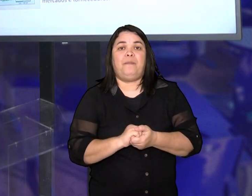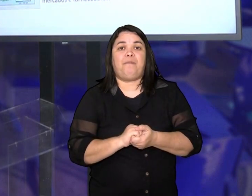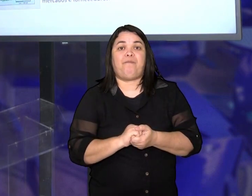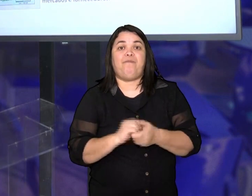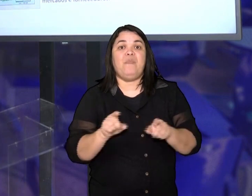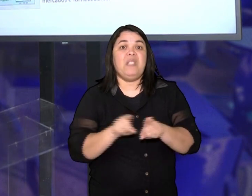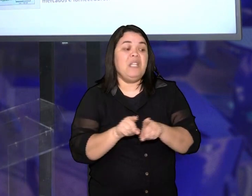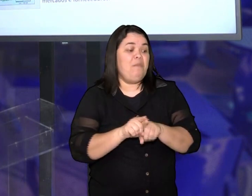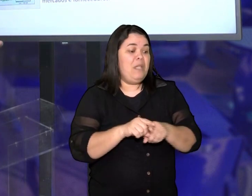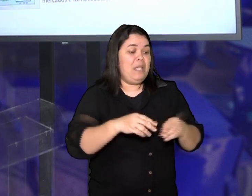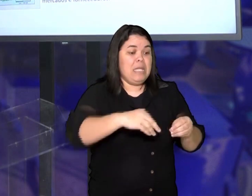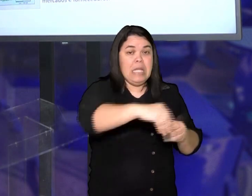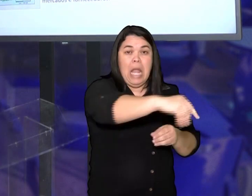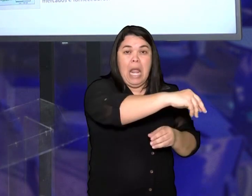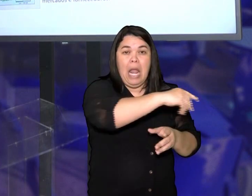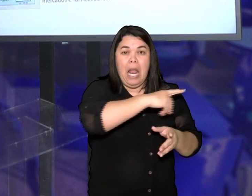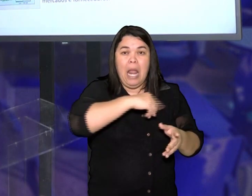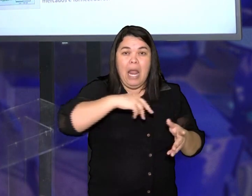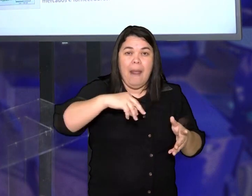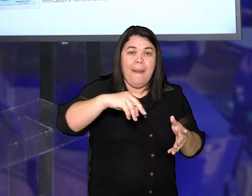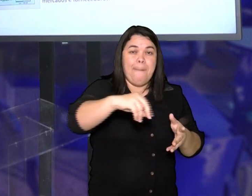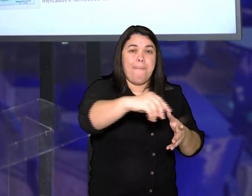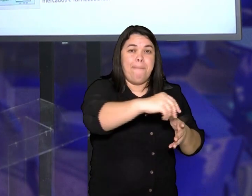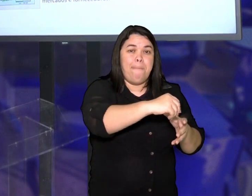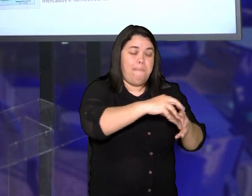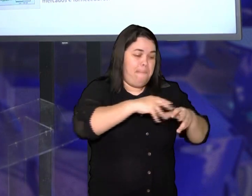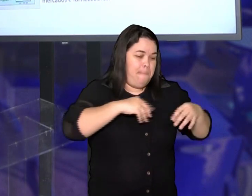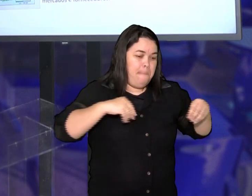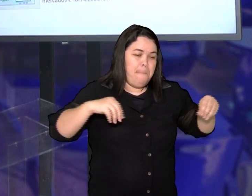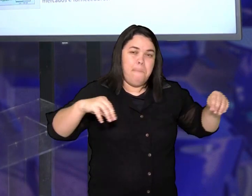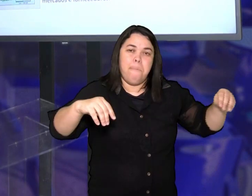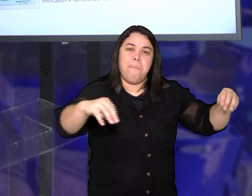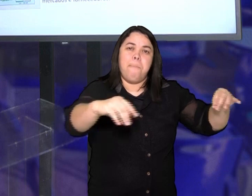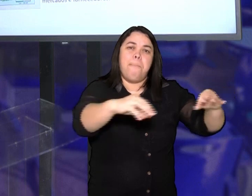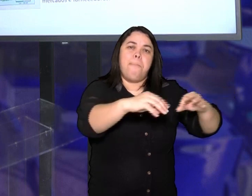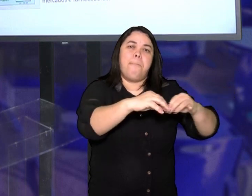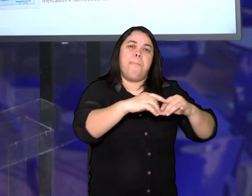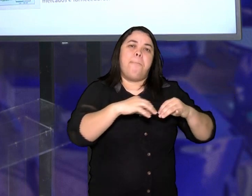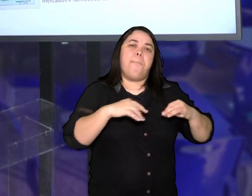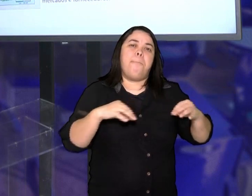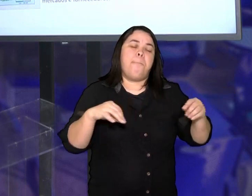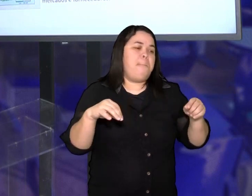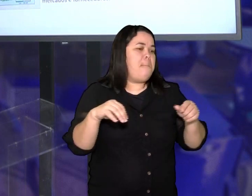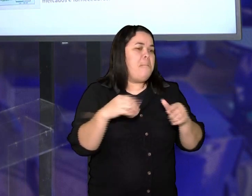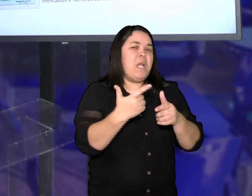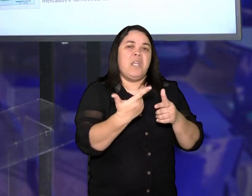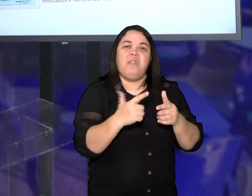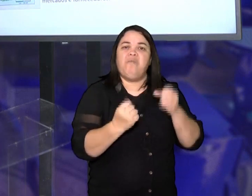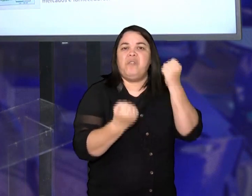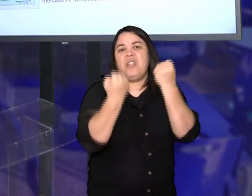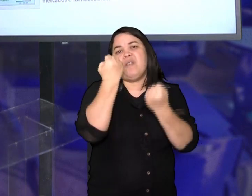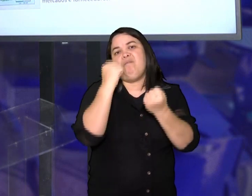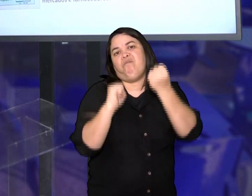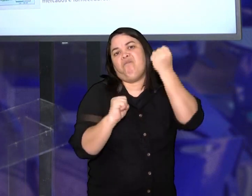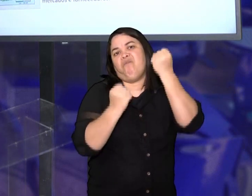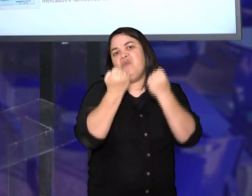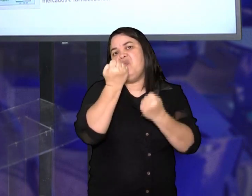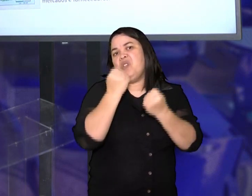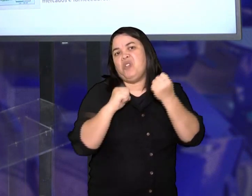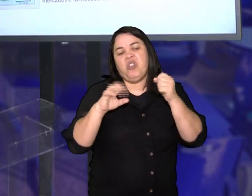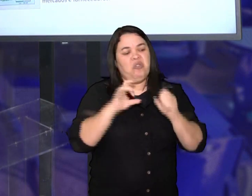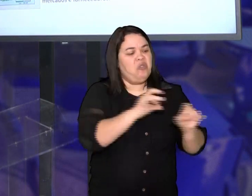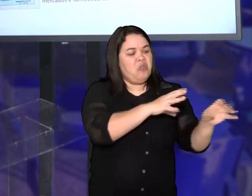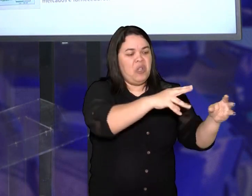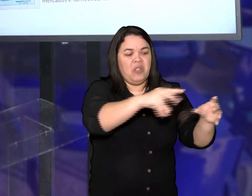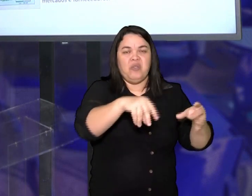concentração de terra, porque você vai ter os grandes latifúndios, tá certo? E falta de industrialização e, por exemplo, de cidades